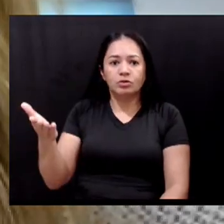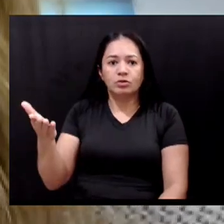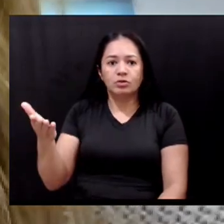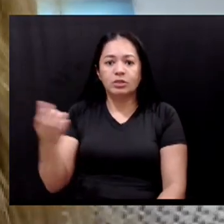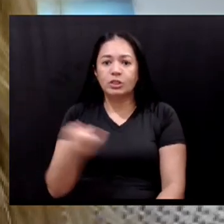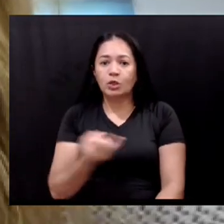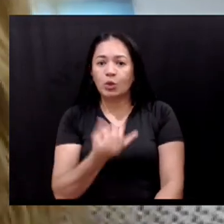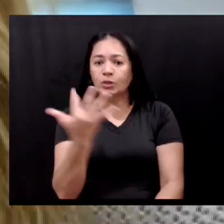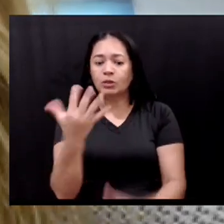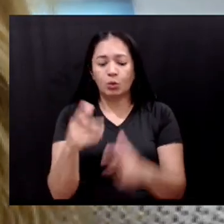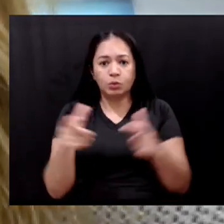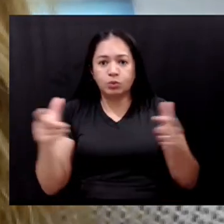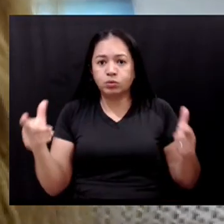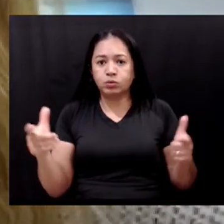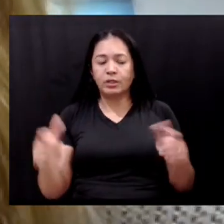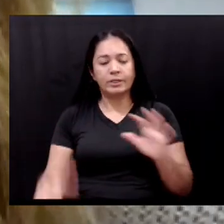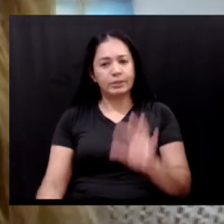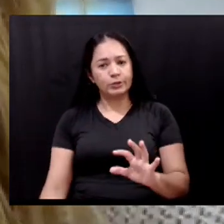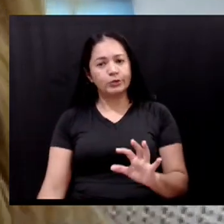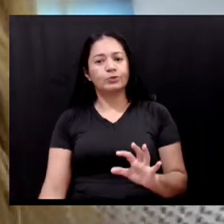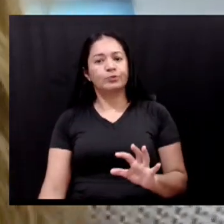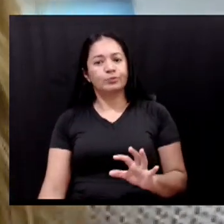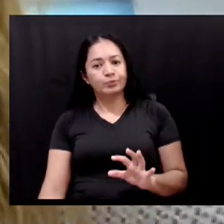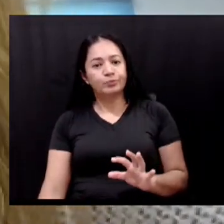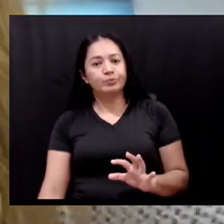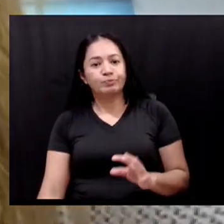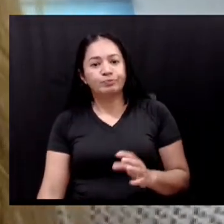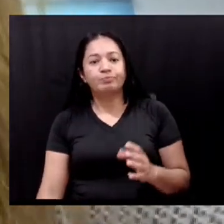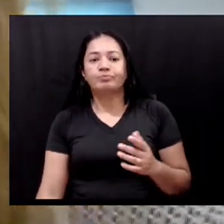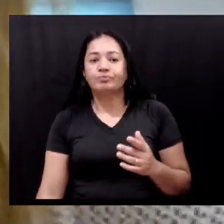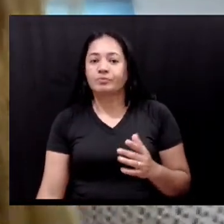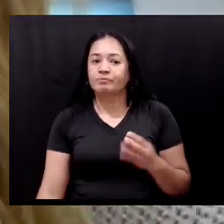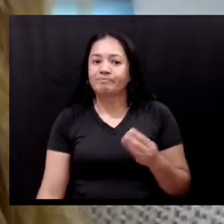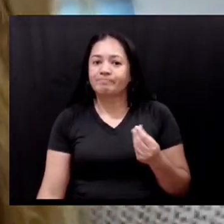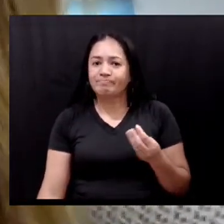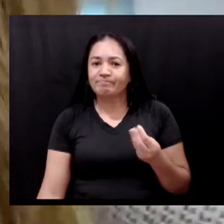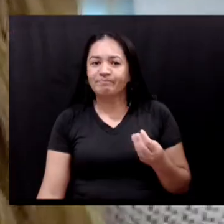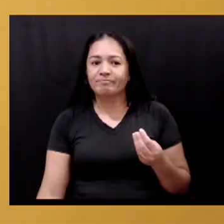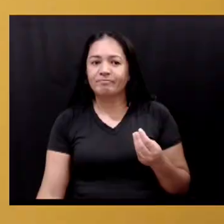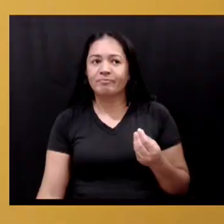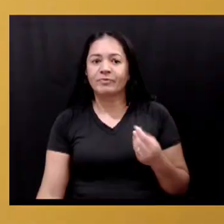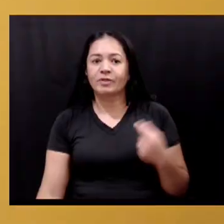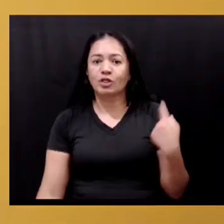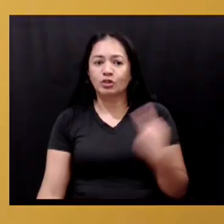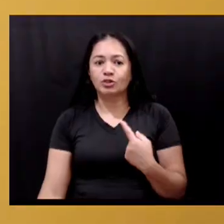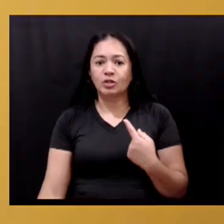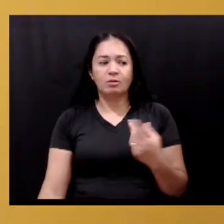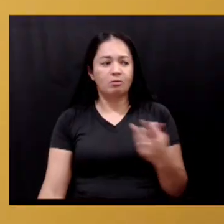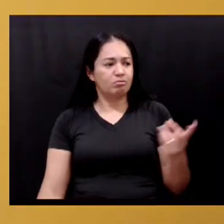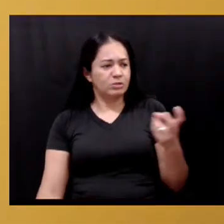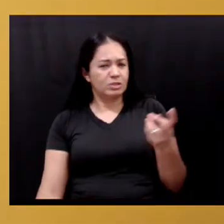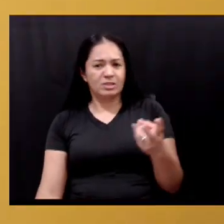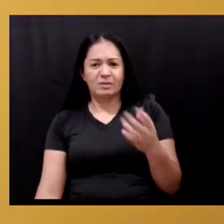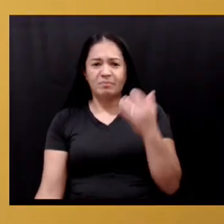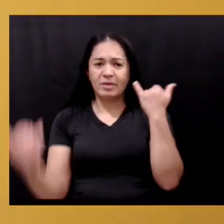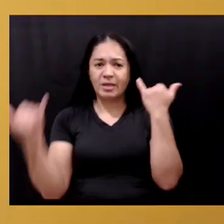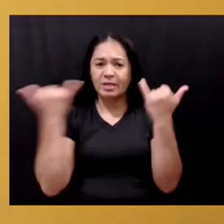Então, isso tem feito com que a gente se depare com esses dados